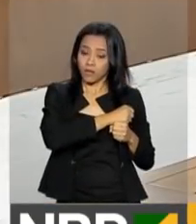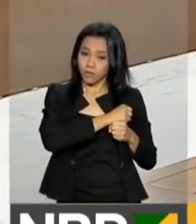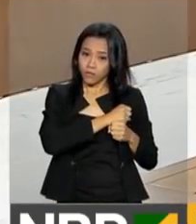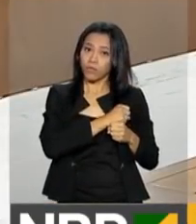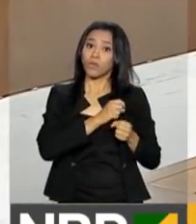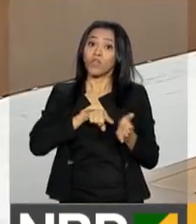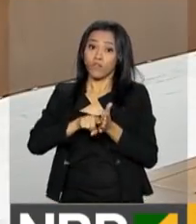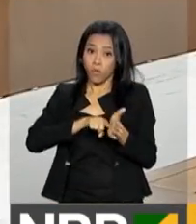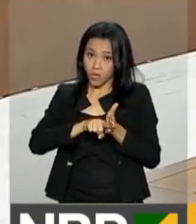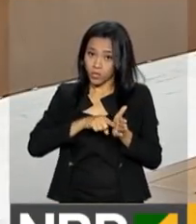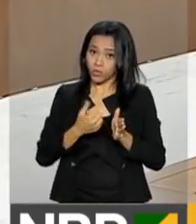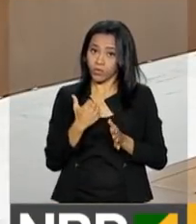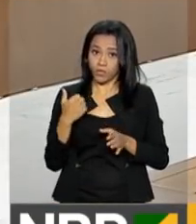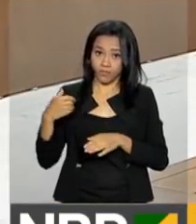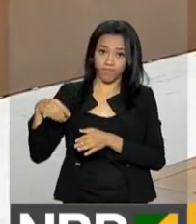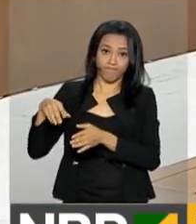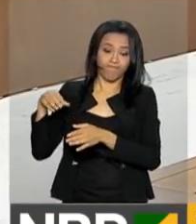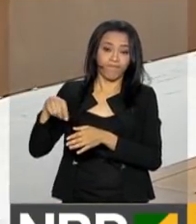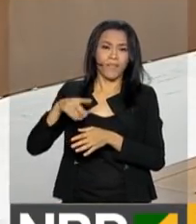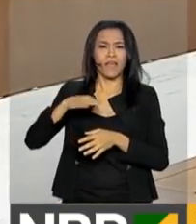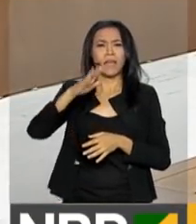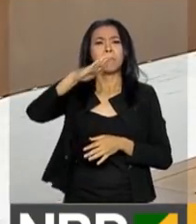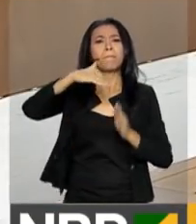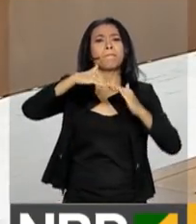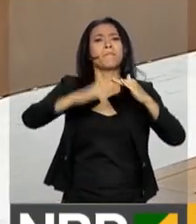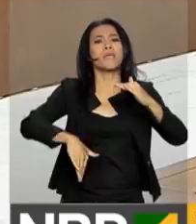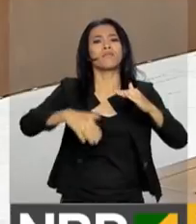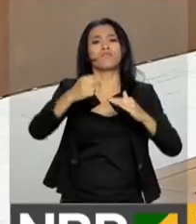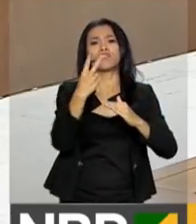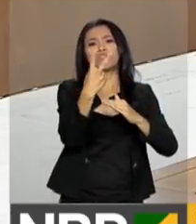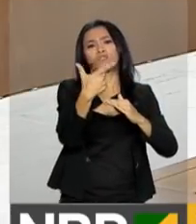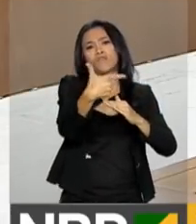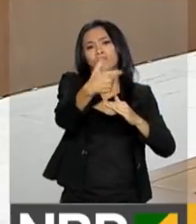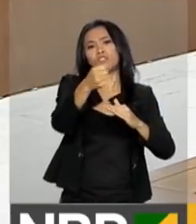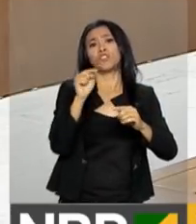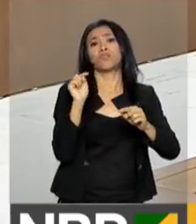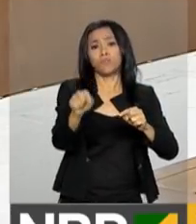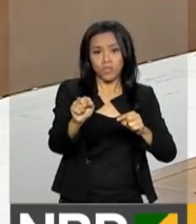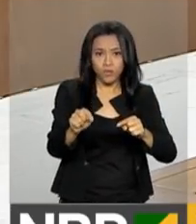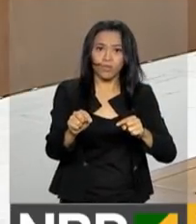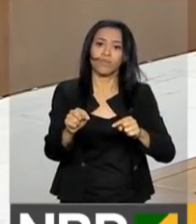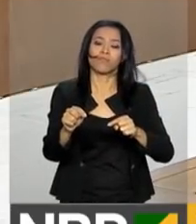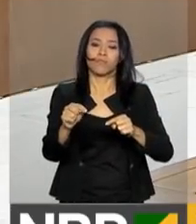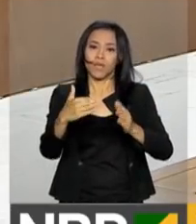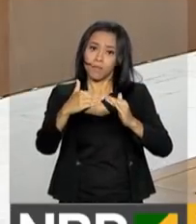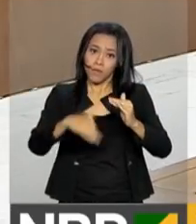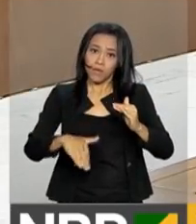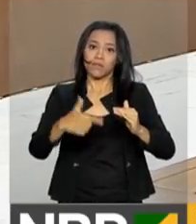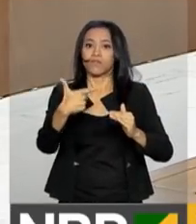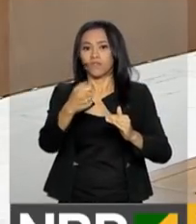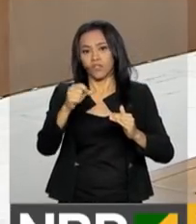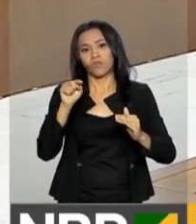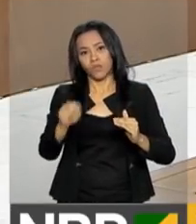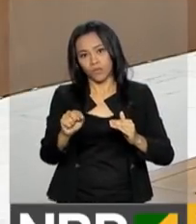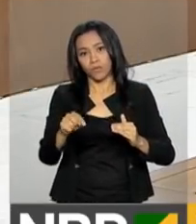dados do caged eram menos 20 mil caiu 210 mil para menos 20 mil a significar que neste ano os